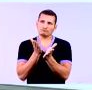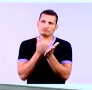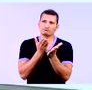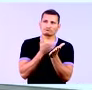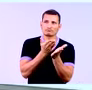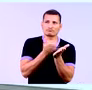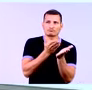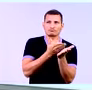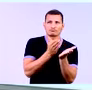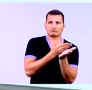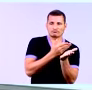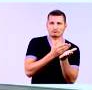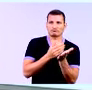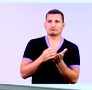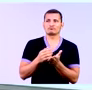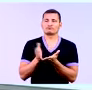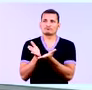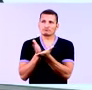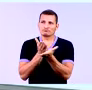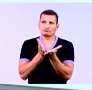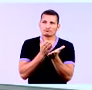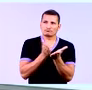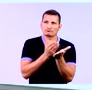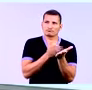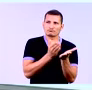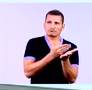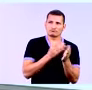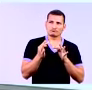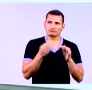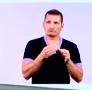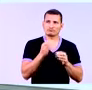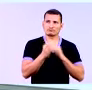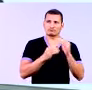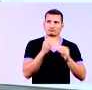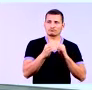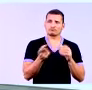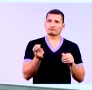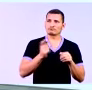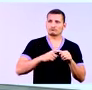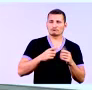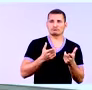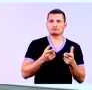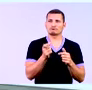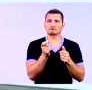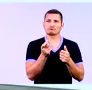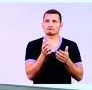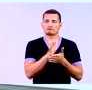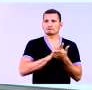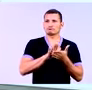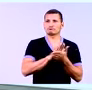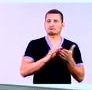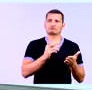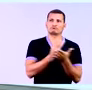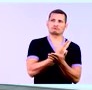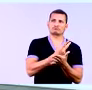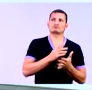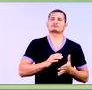o start, ele desfaz todas aquelas alterações e o banco de dados volta à situação normal, como se nada tivesse acontecido. Tá? Então,